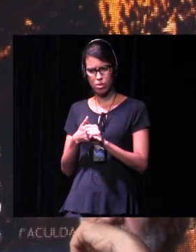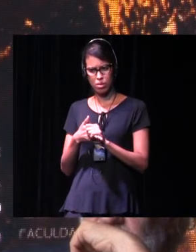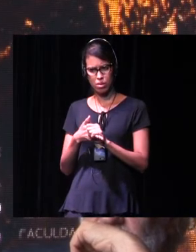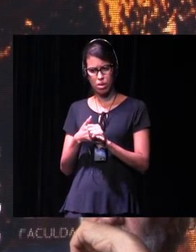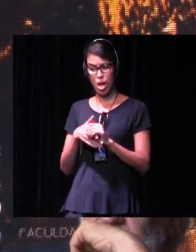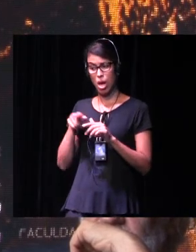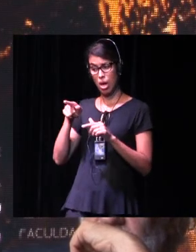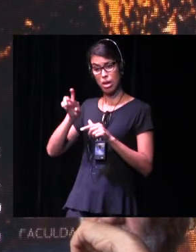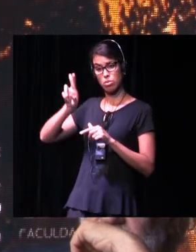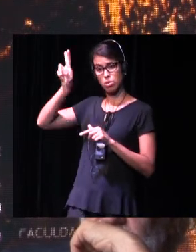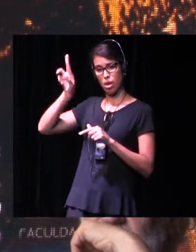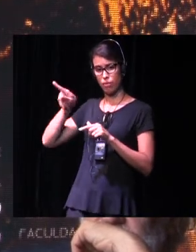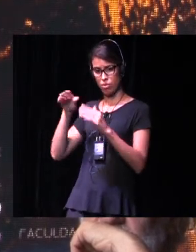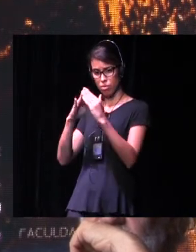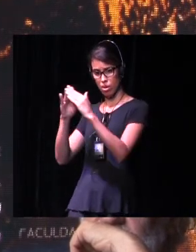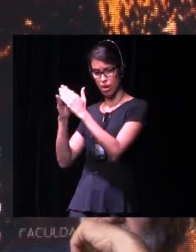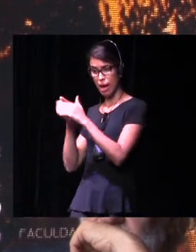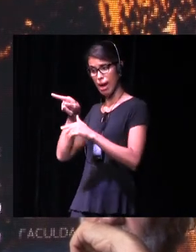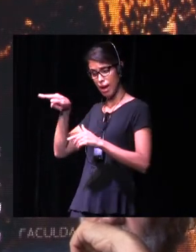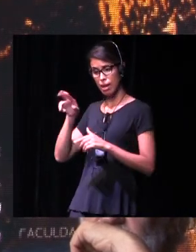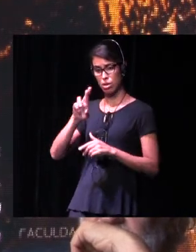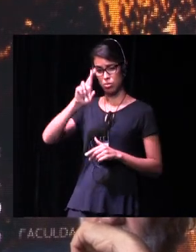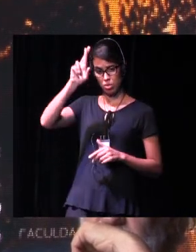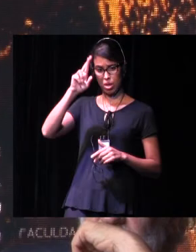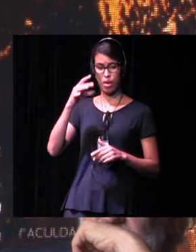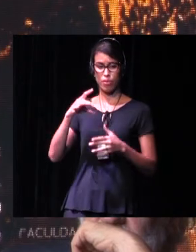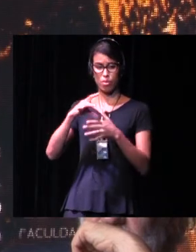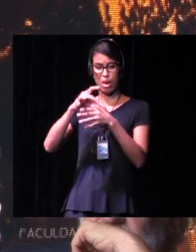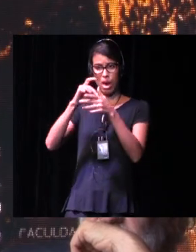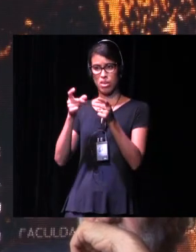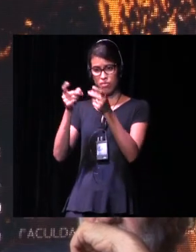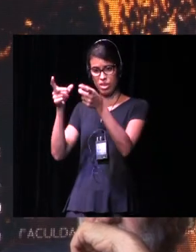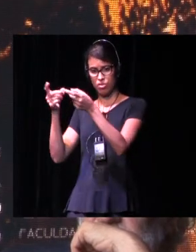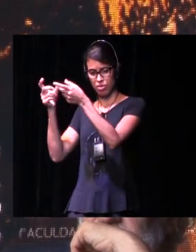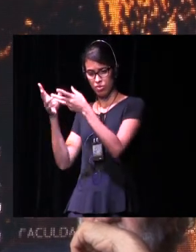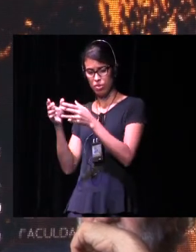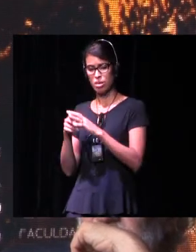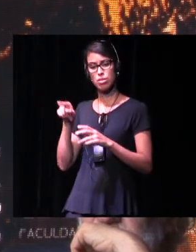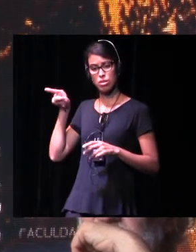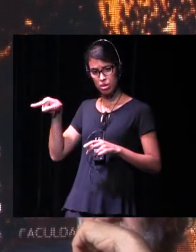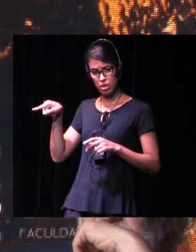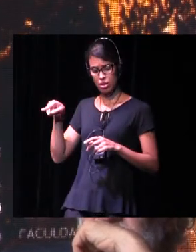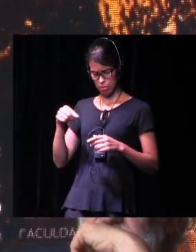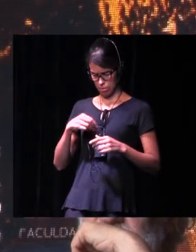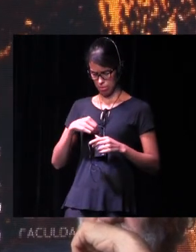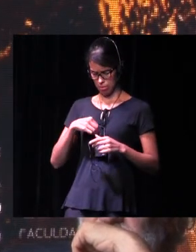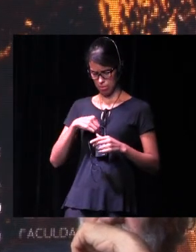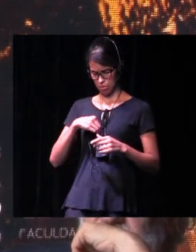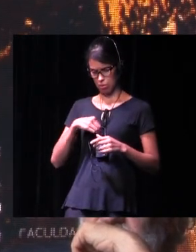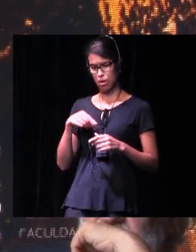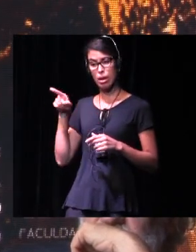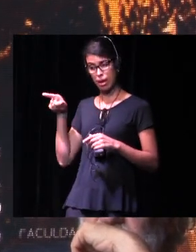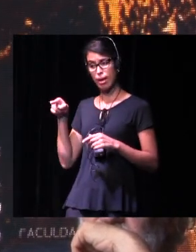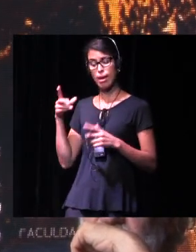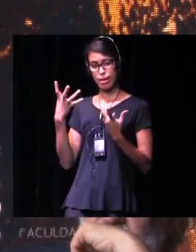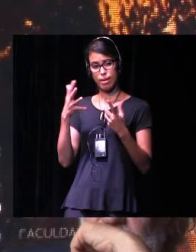era o proprietário do açougue da esquina que era quem tinha mais poder sobre a comunidade e era quem estava interessado